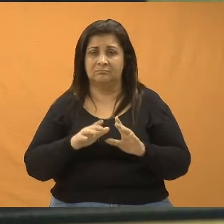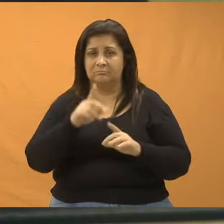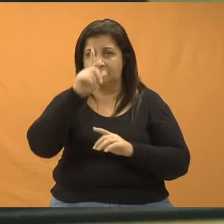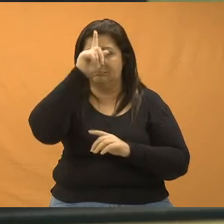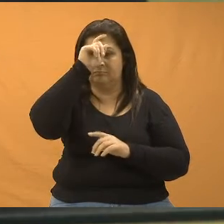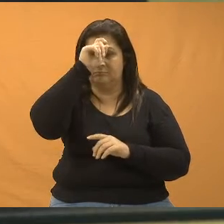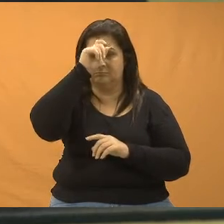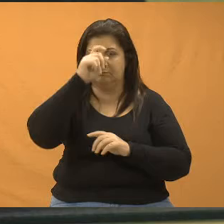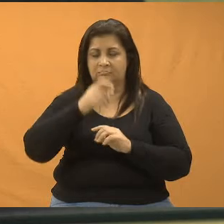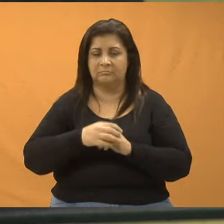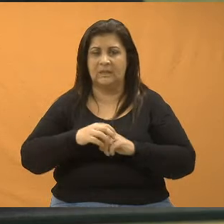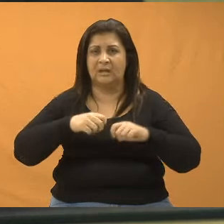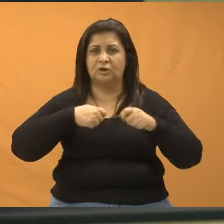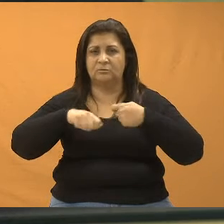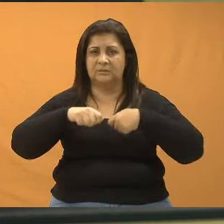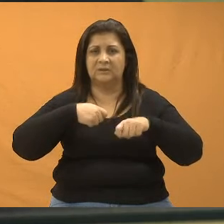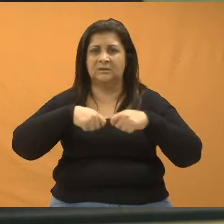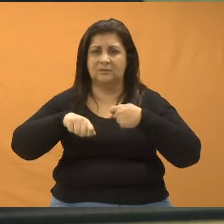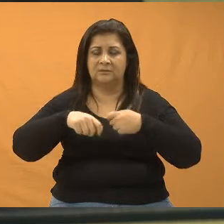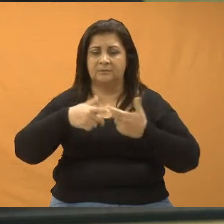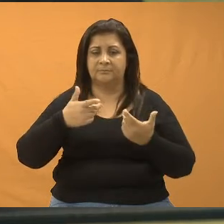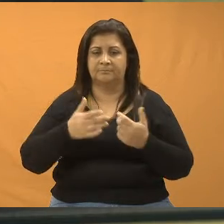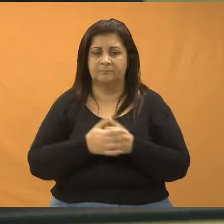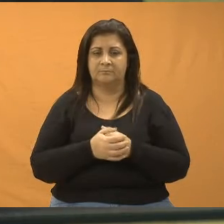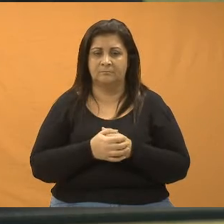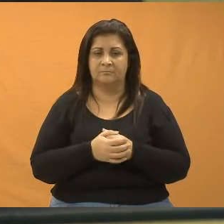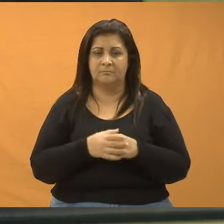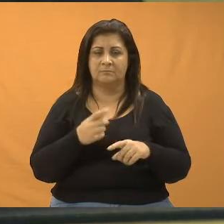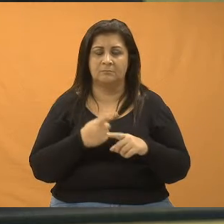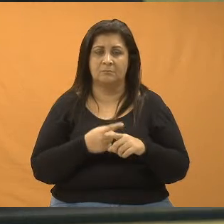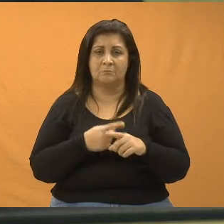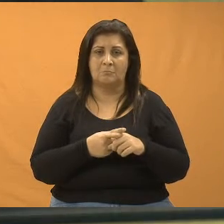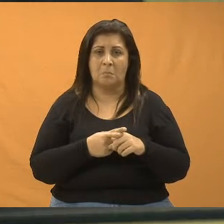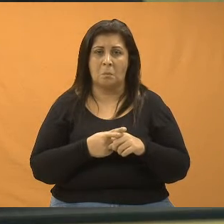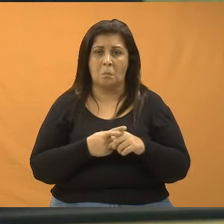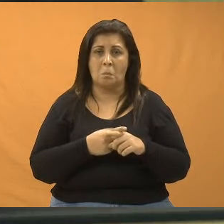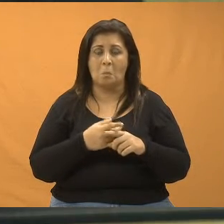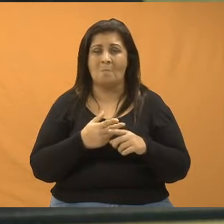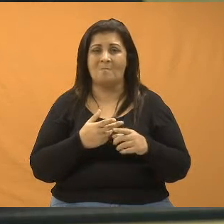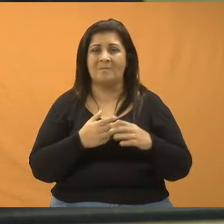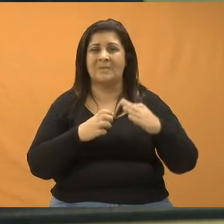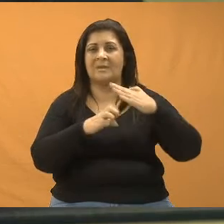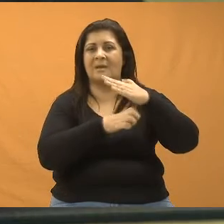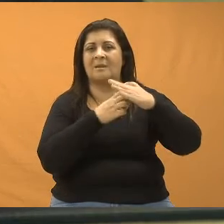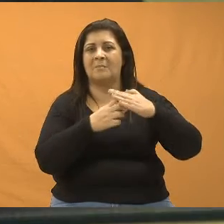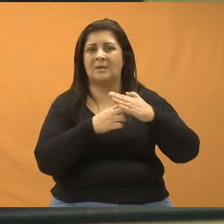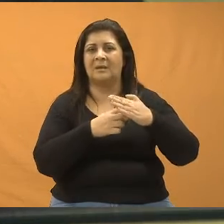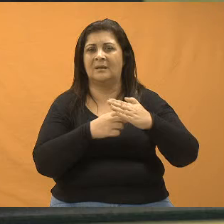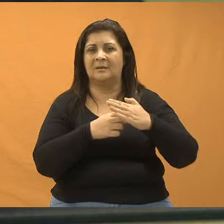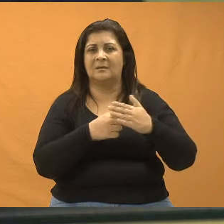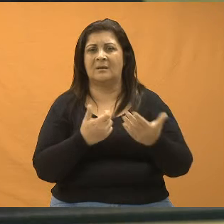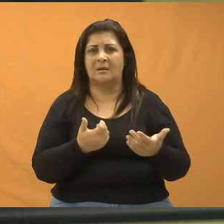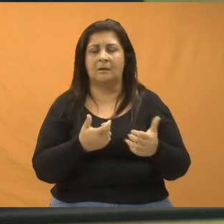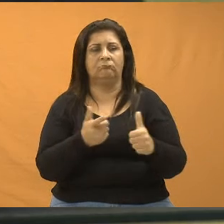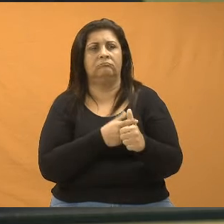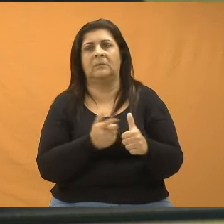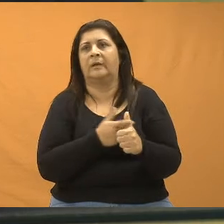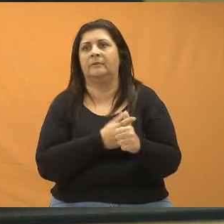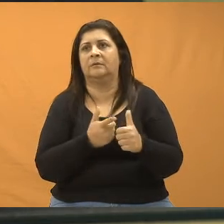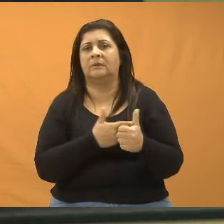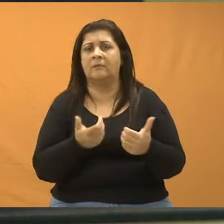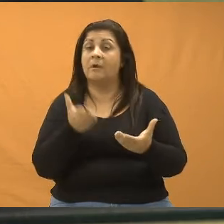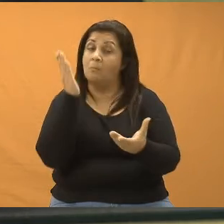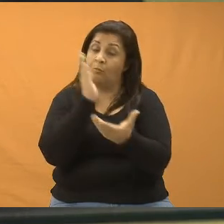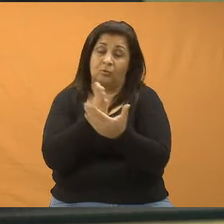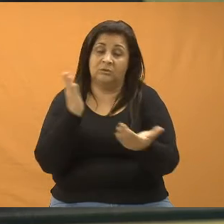Um fornecedor de 3, 4, 5 anos atrás entra com processo judicial, às vezes 10 anos, porque a